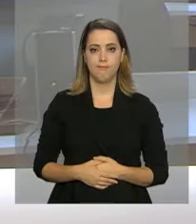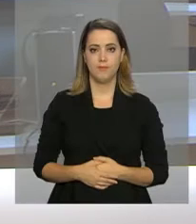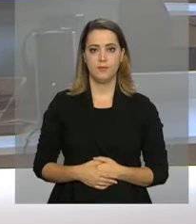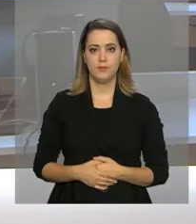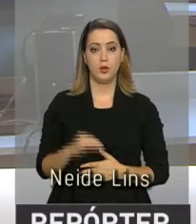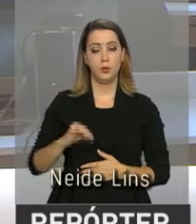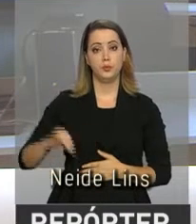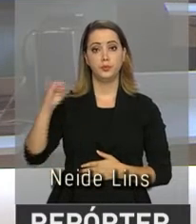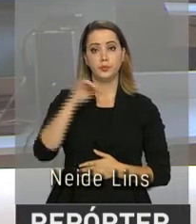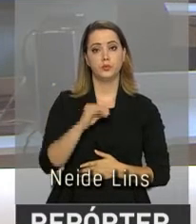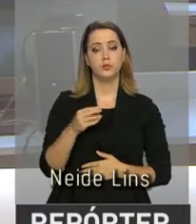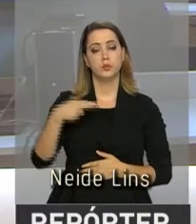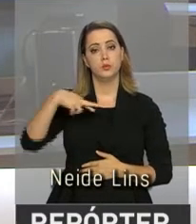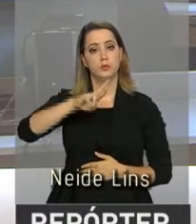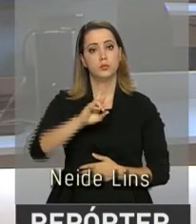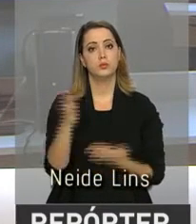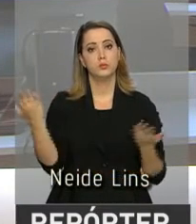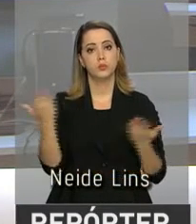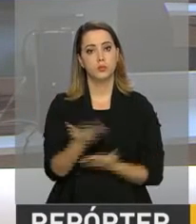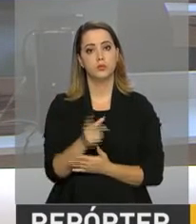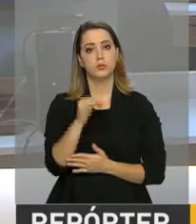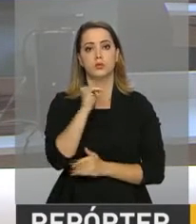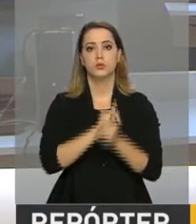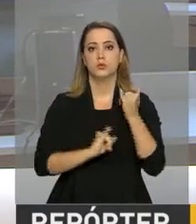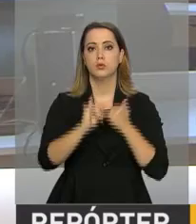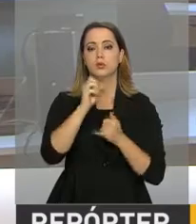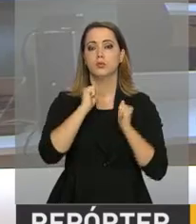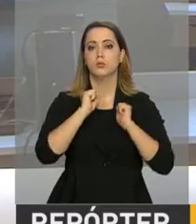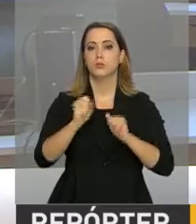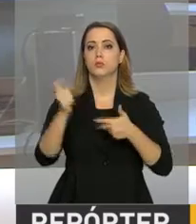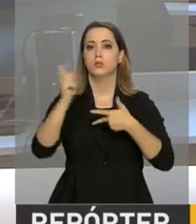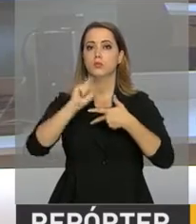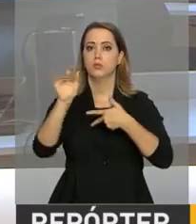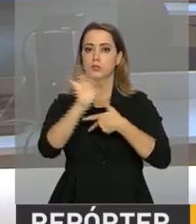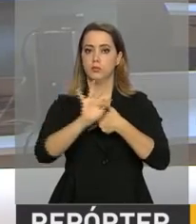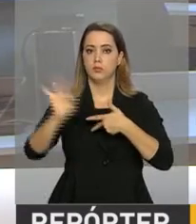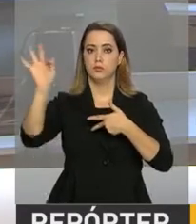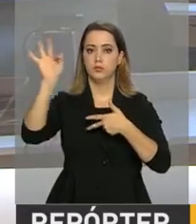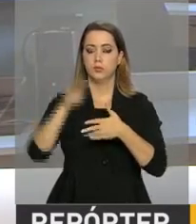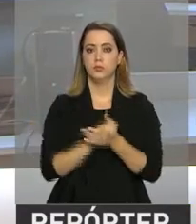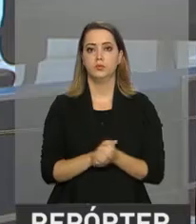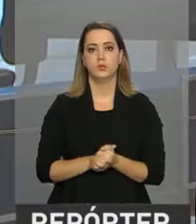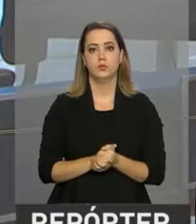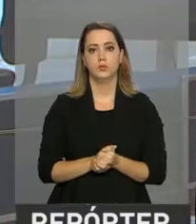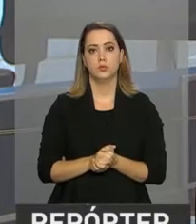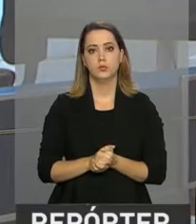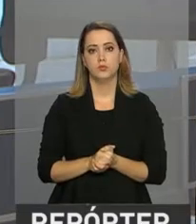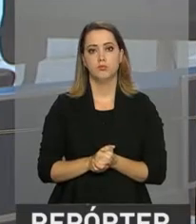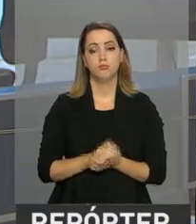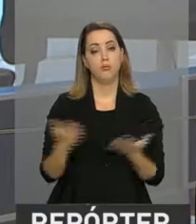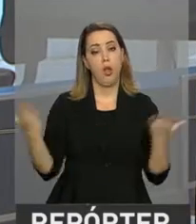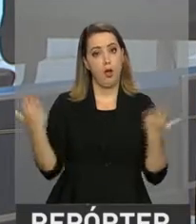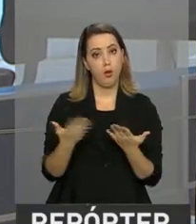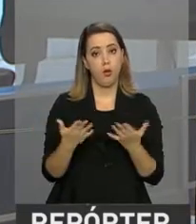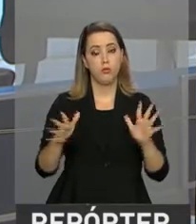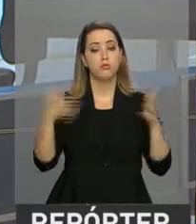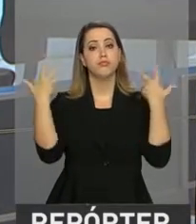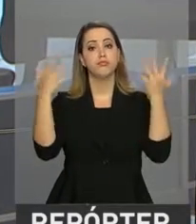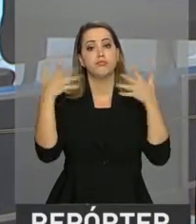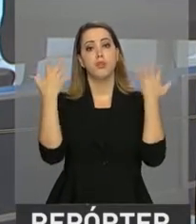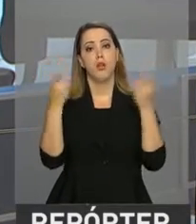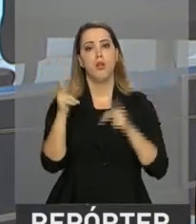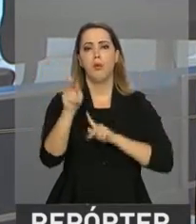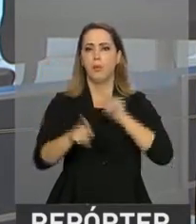olá eu repórter nbr está de volta com as notícias do poder executivo federal com a chegada do verão a população